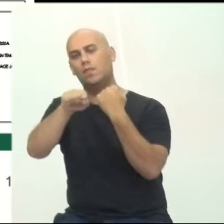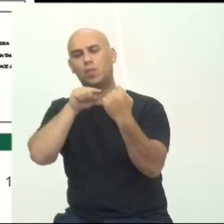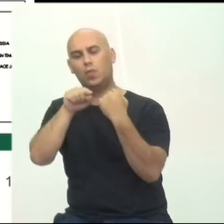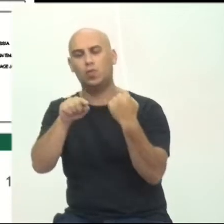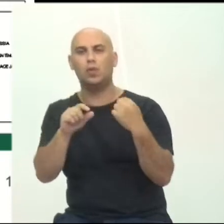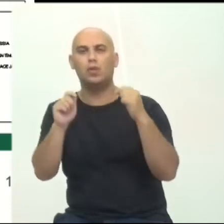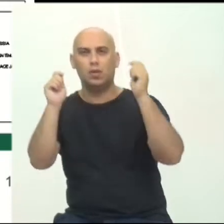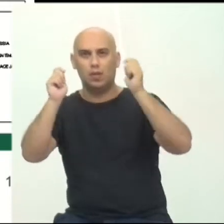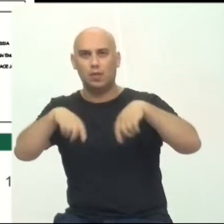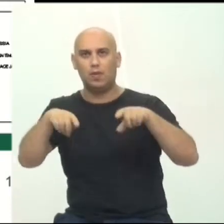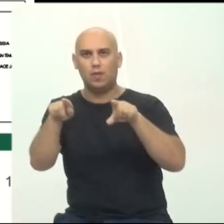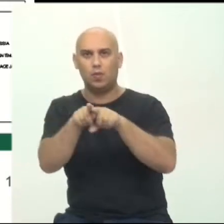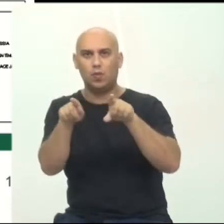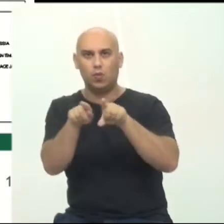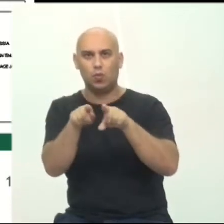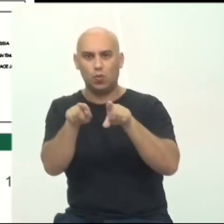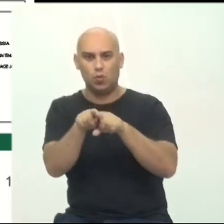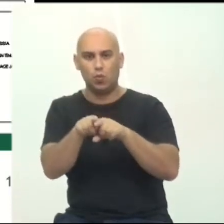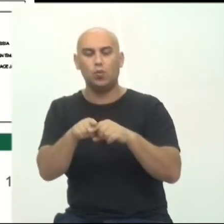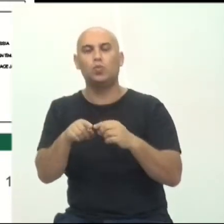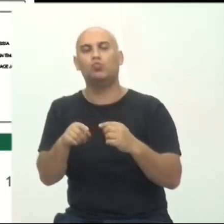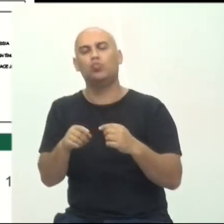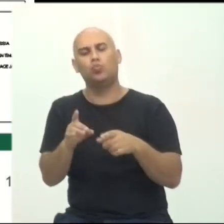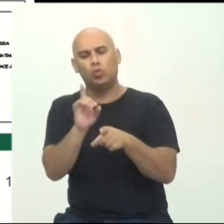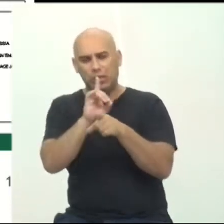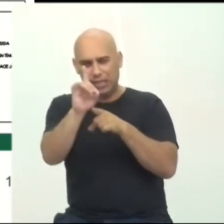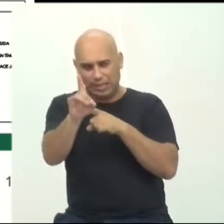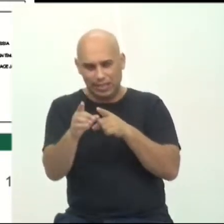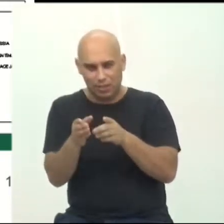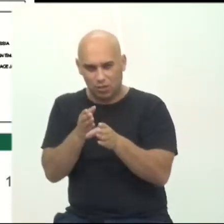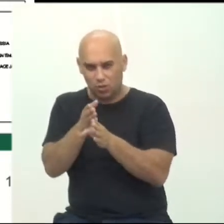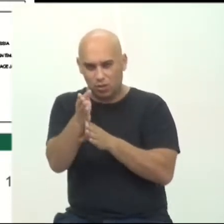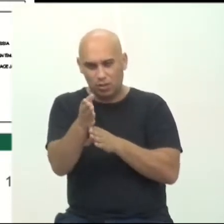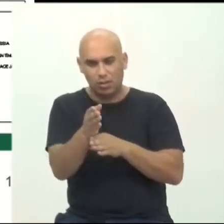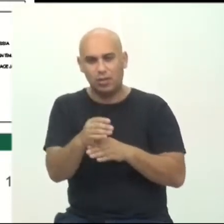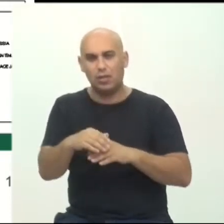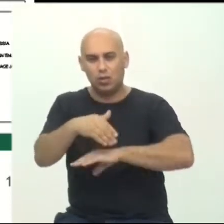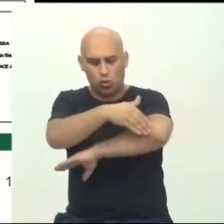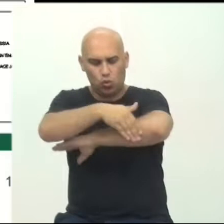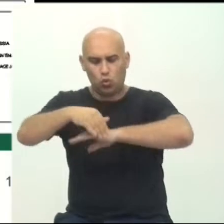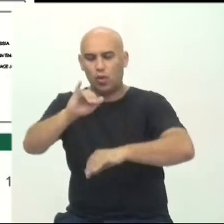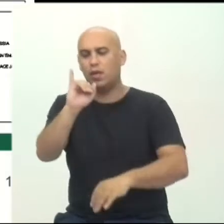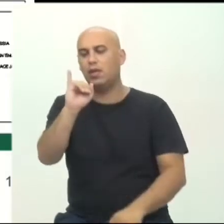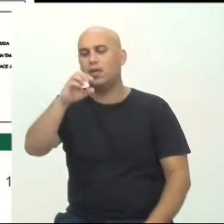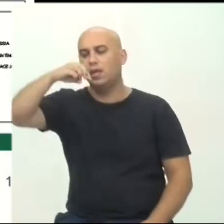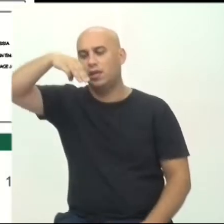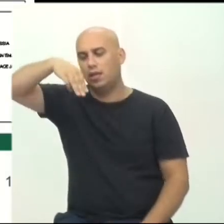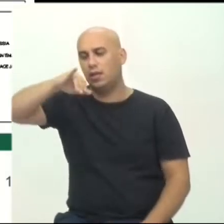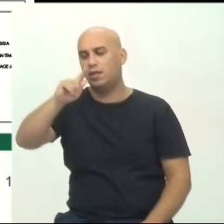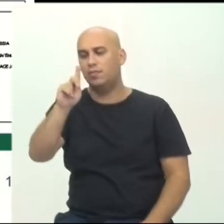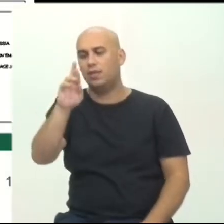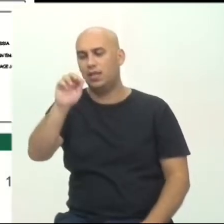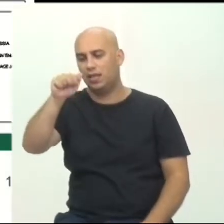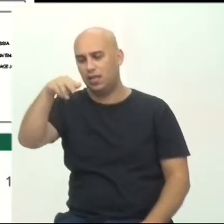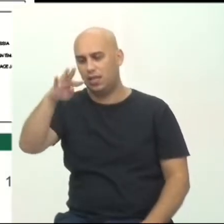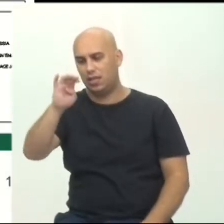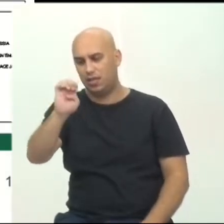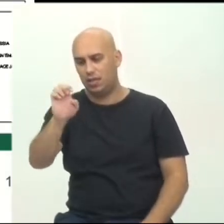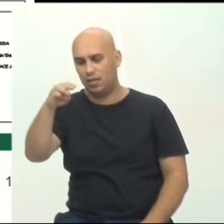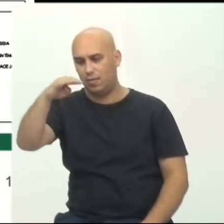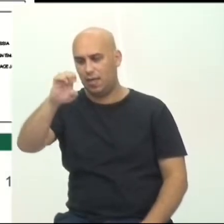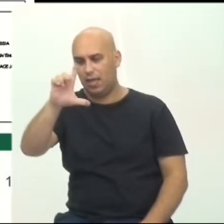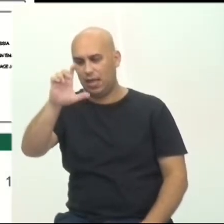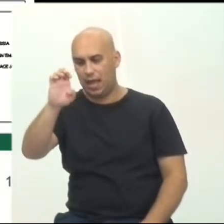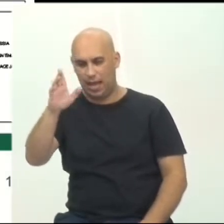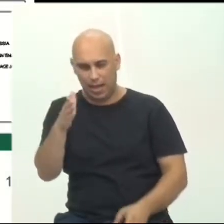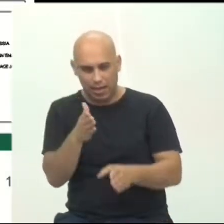ela seja unidirecional. Porque pela Imigrante Meller, ela vai em direção ao Unesc, e lá embaixo, quando